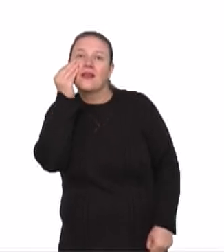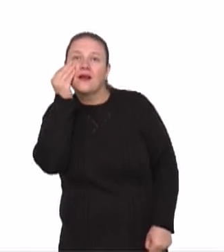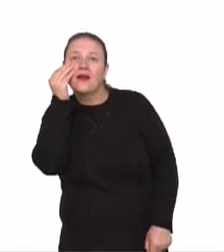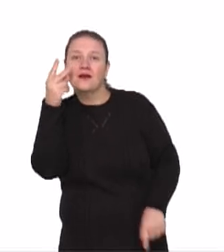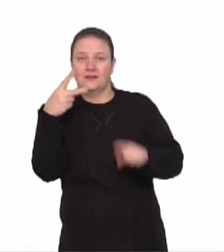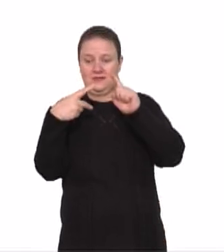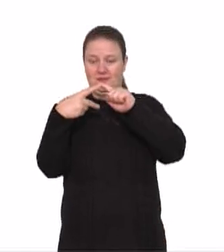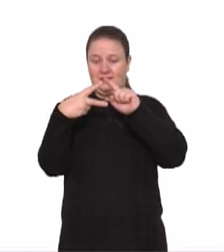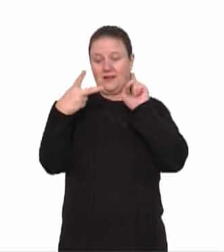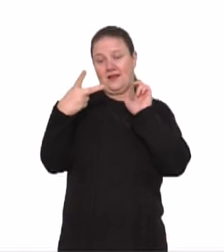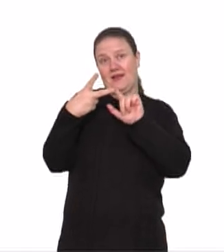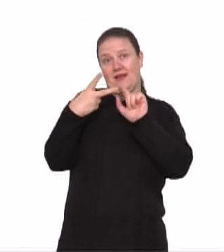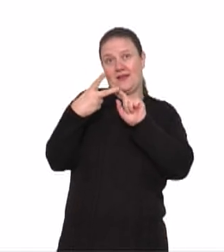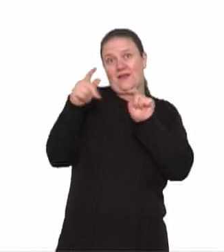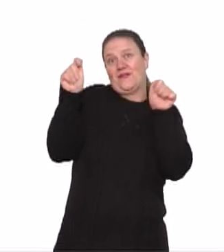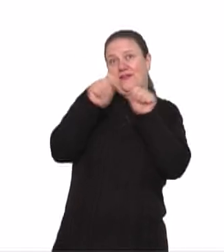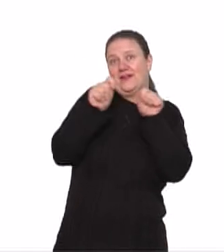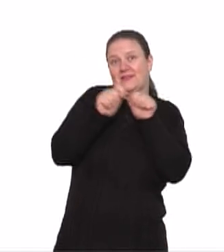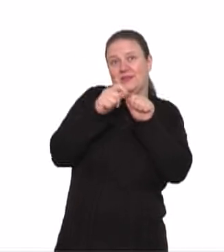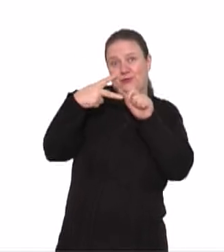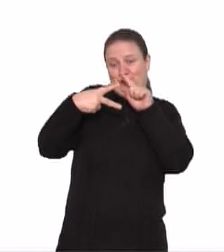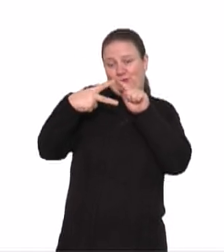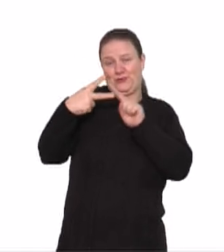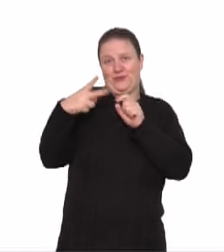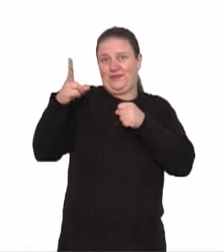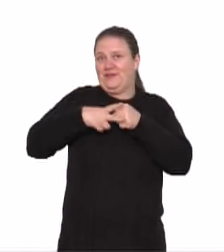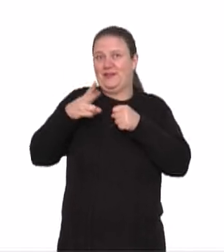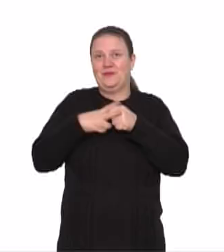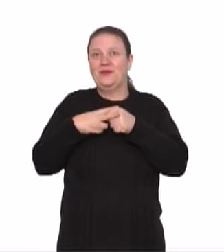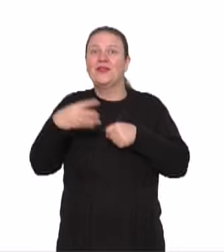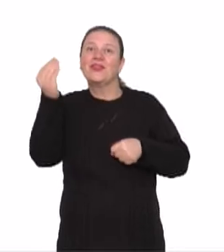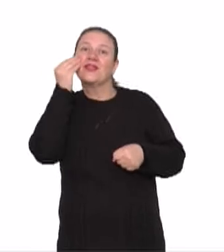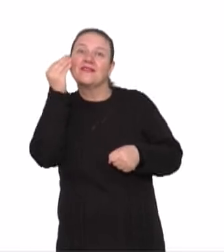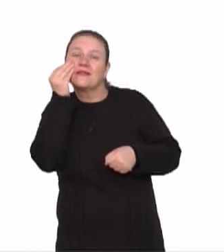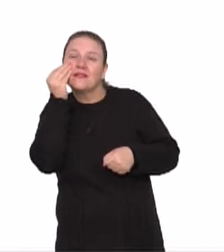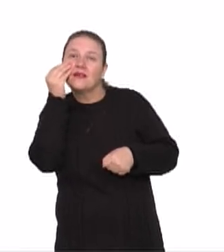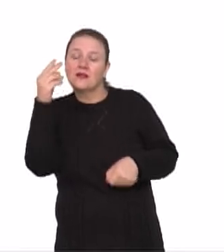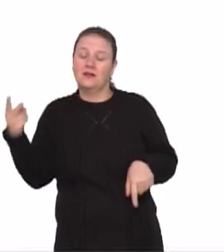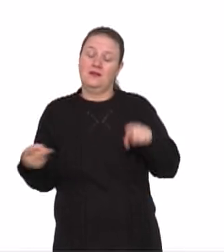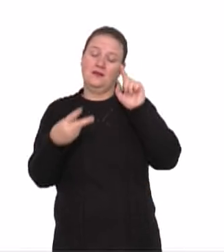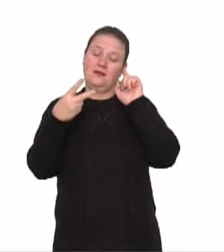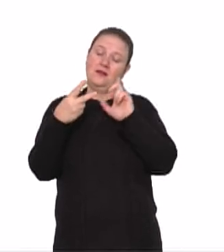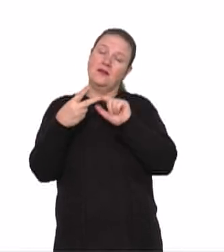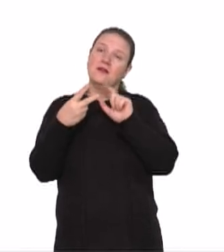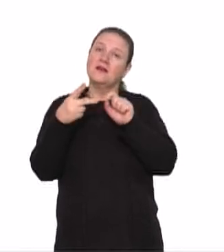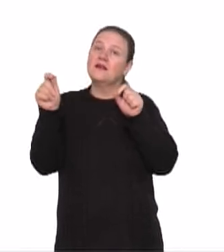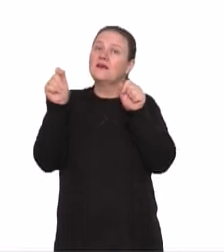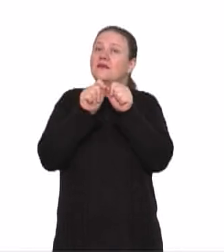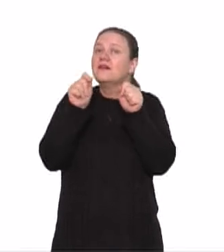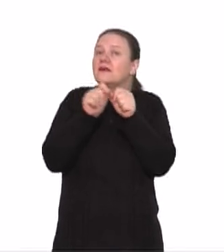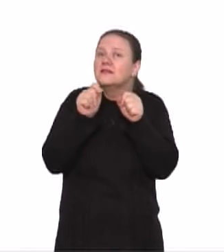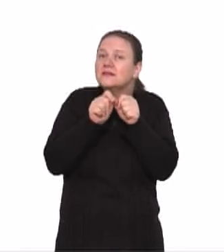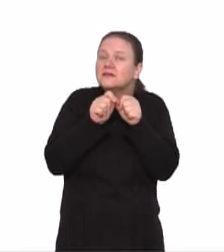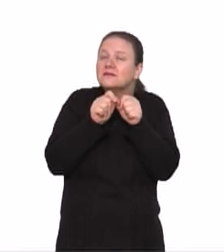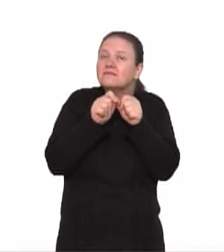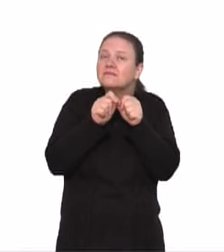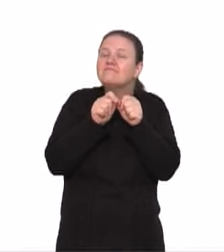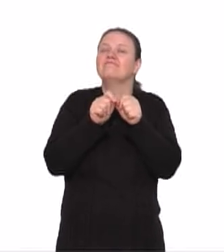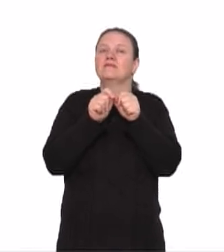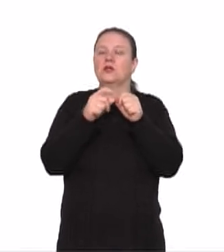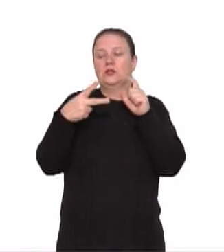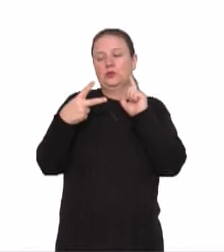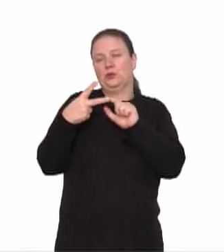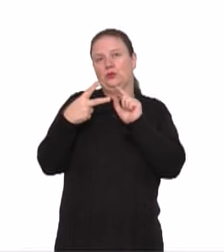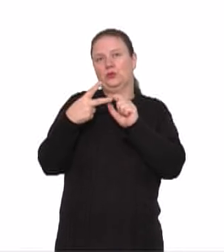né? Tentar, eu tento, tu tentas, ele tenta, dá para conjugar, é verbo aí da primeira conjugação terminado em ar. E fazer, verbo da segunda